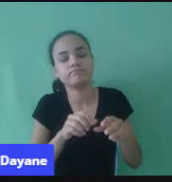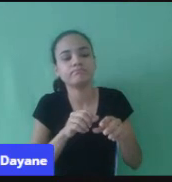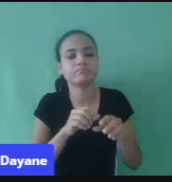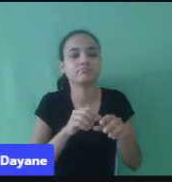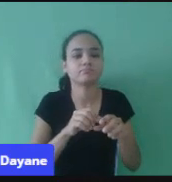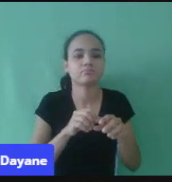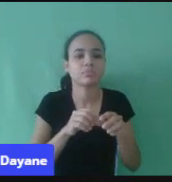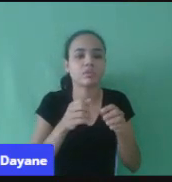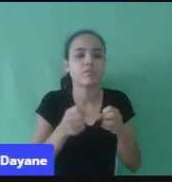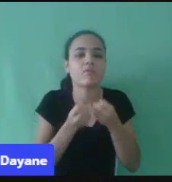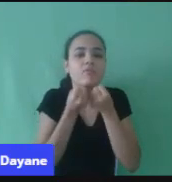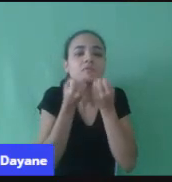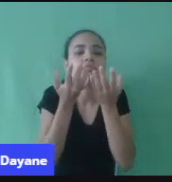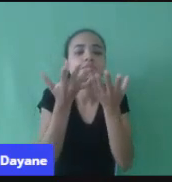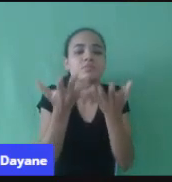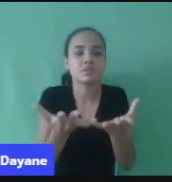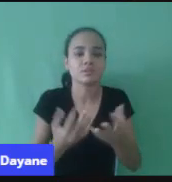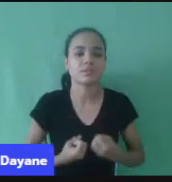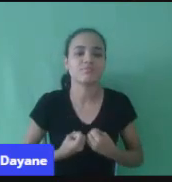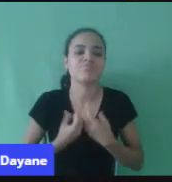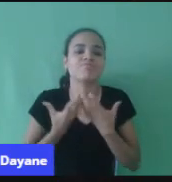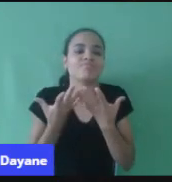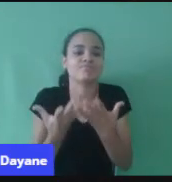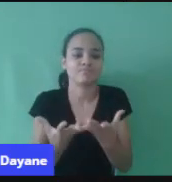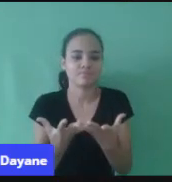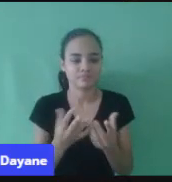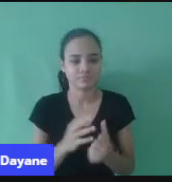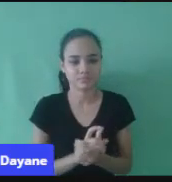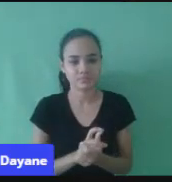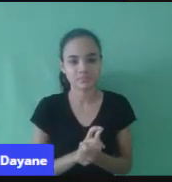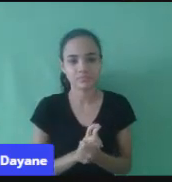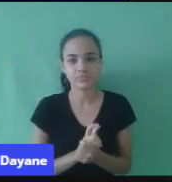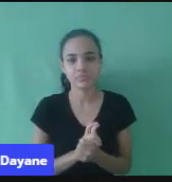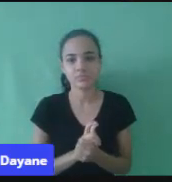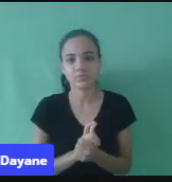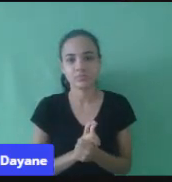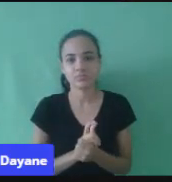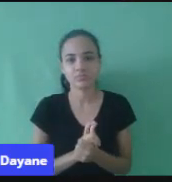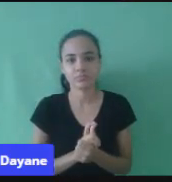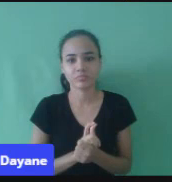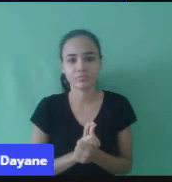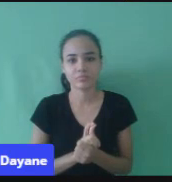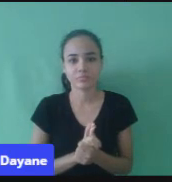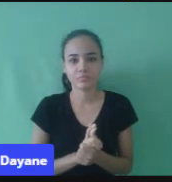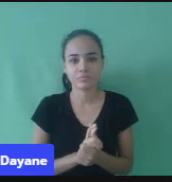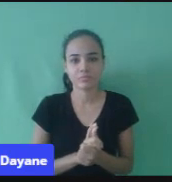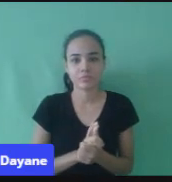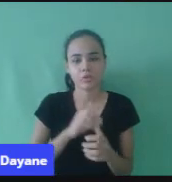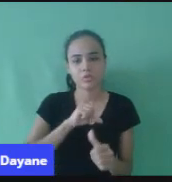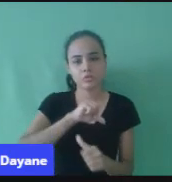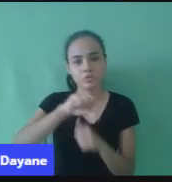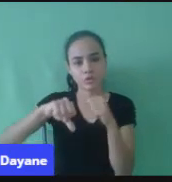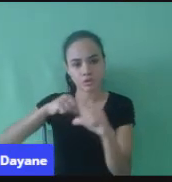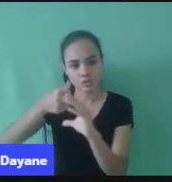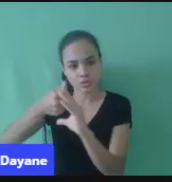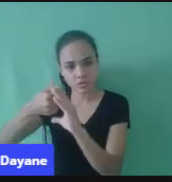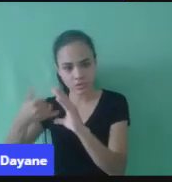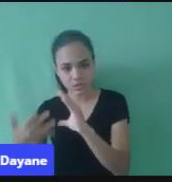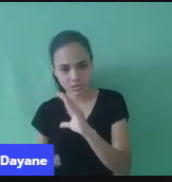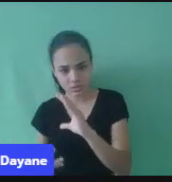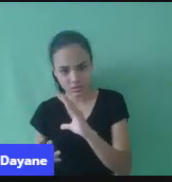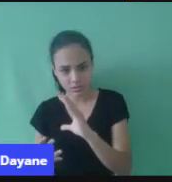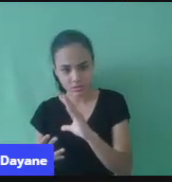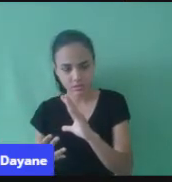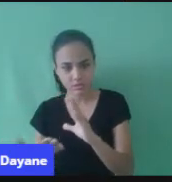nos caracteriza de uma maneira nunca antes na história da humanidade,